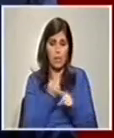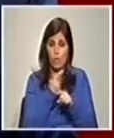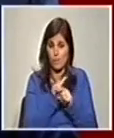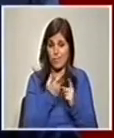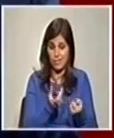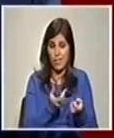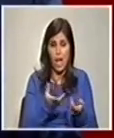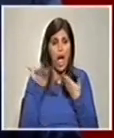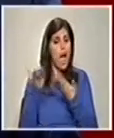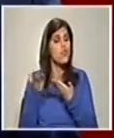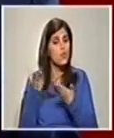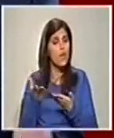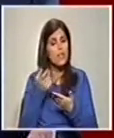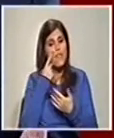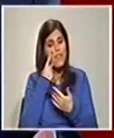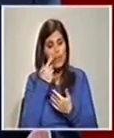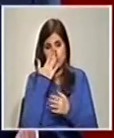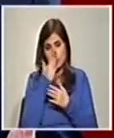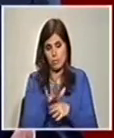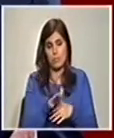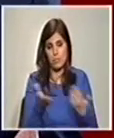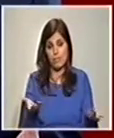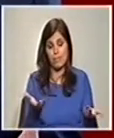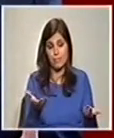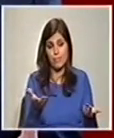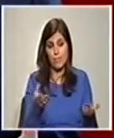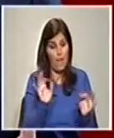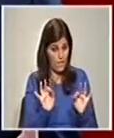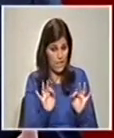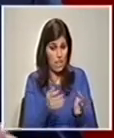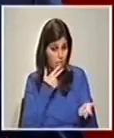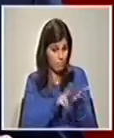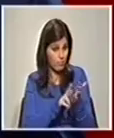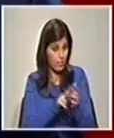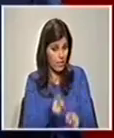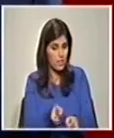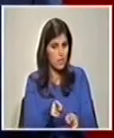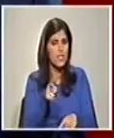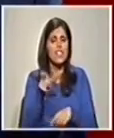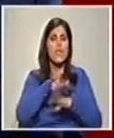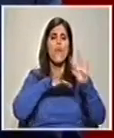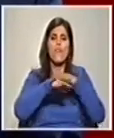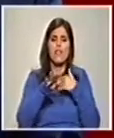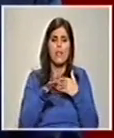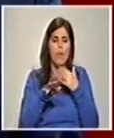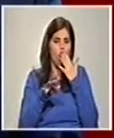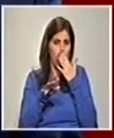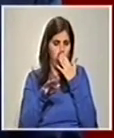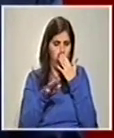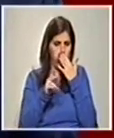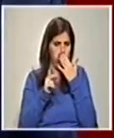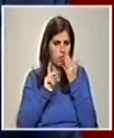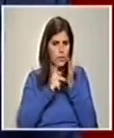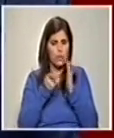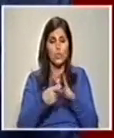a ser coisas, ajudá-los a viver. Em boa verdade, é disto que se trata. Isso feito com tecnologias